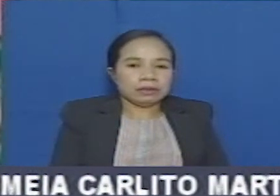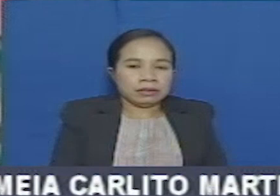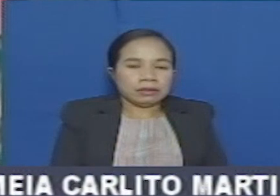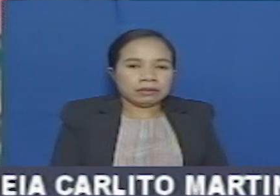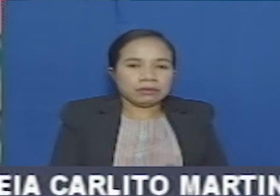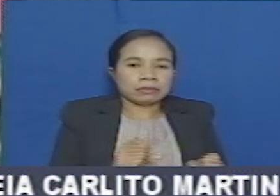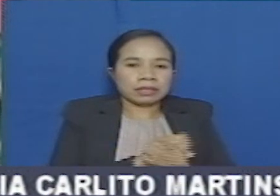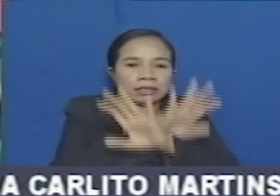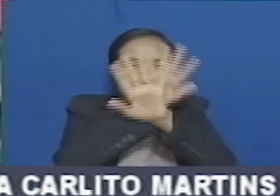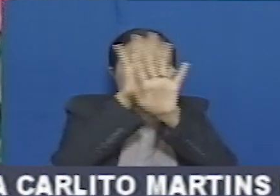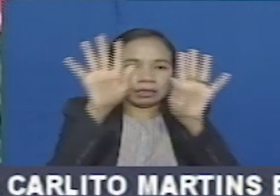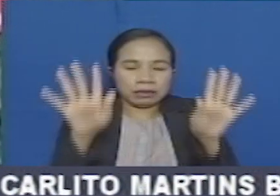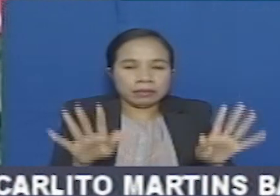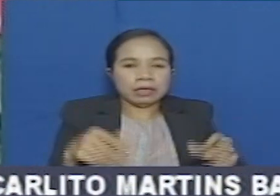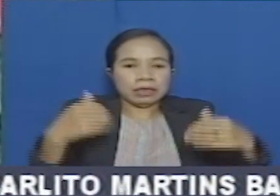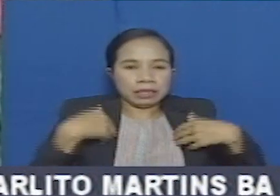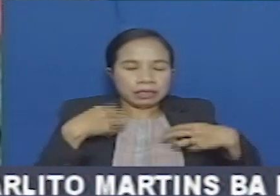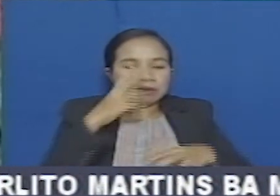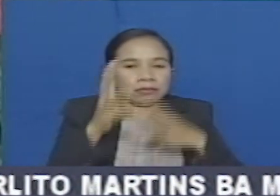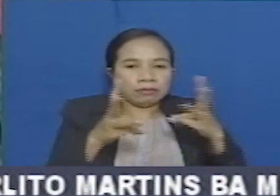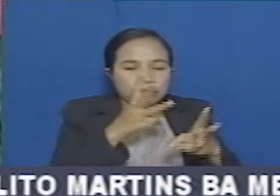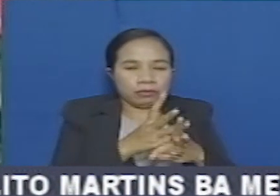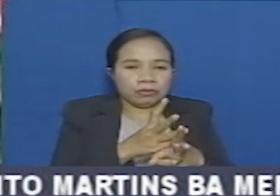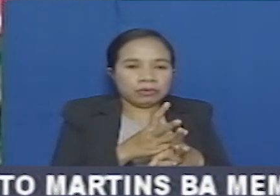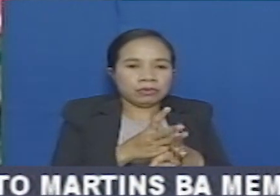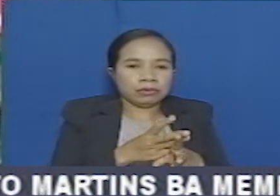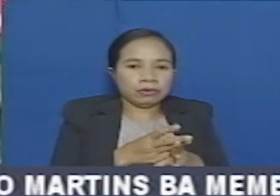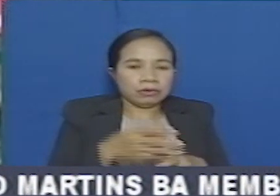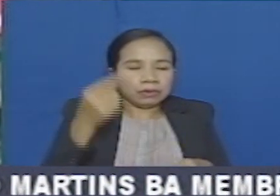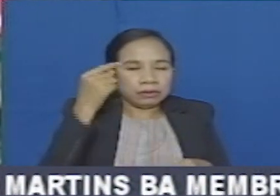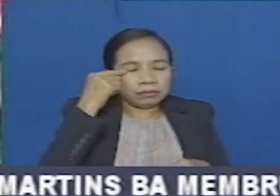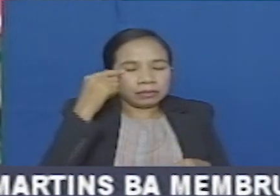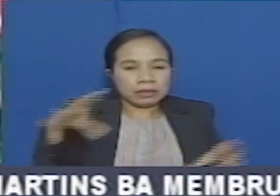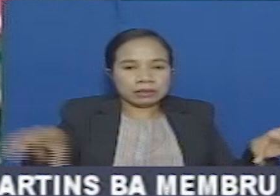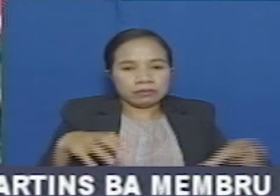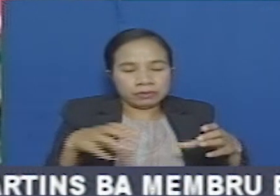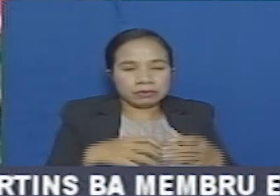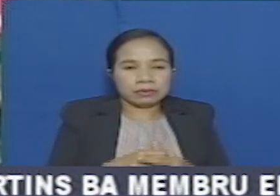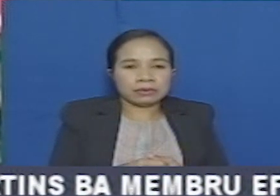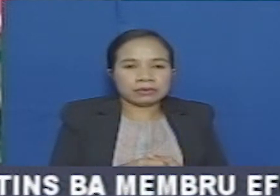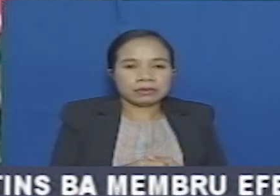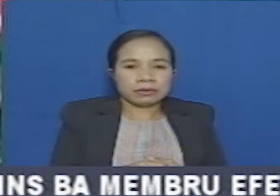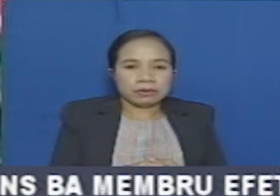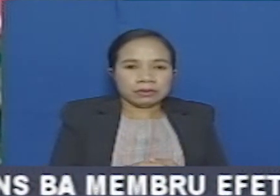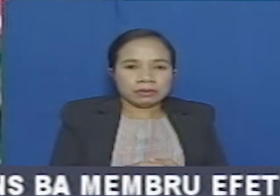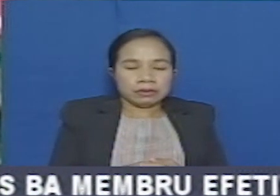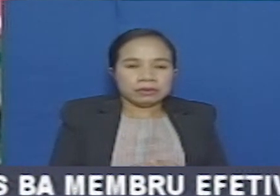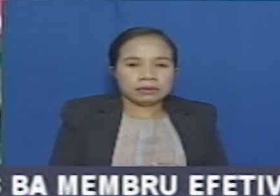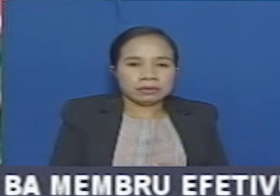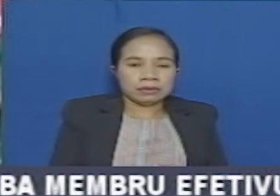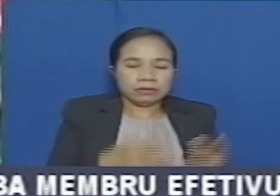vila, e a mundo nem a mata, e tem que servir o sentido de Estado,